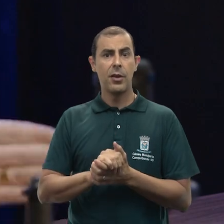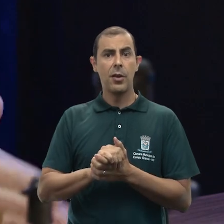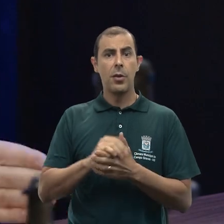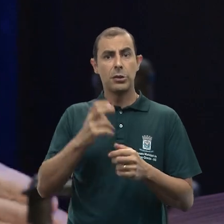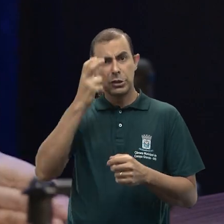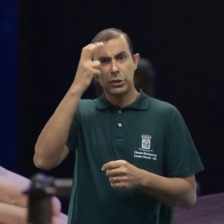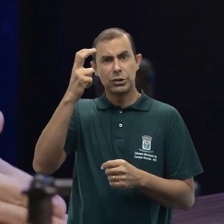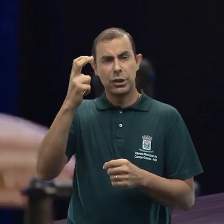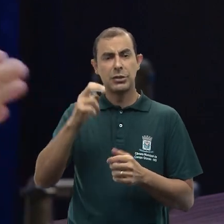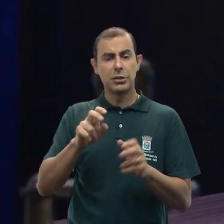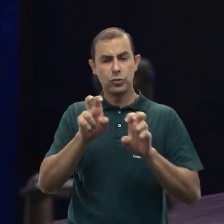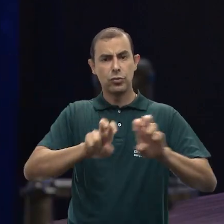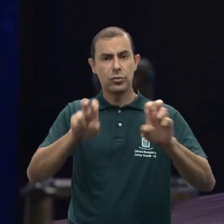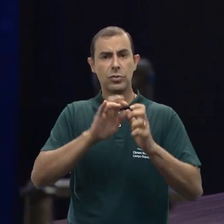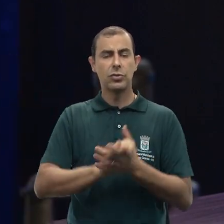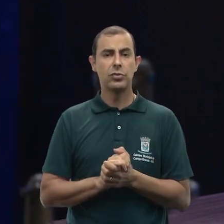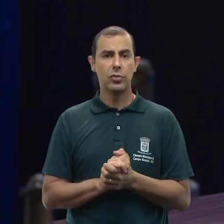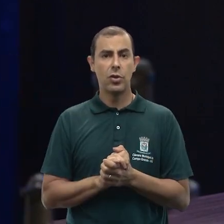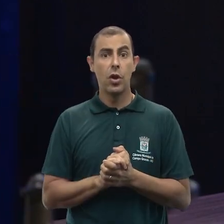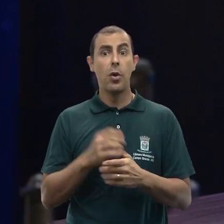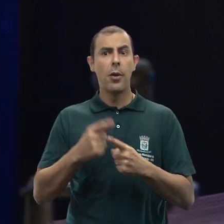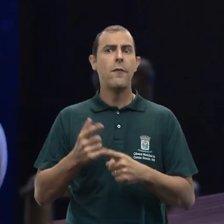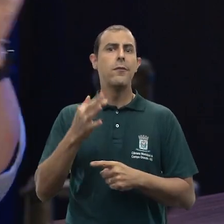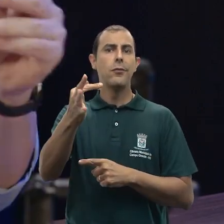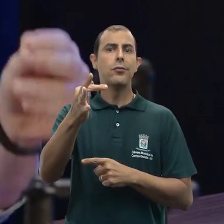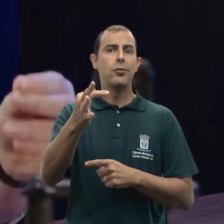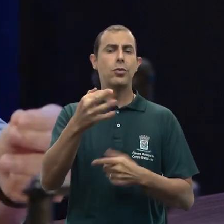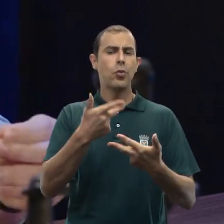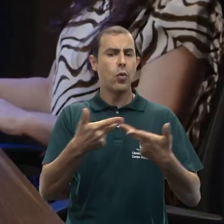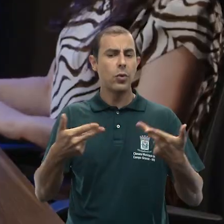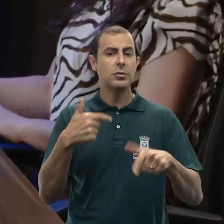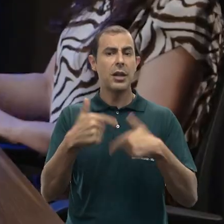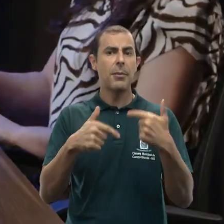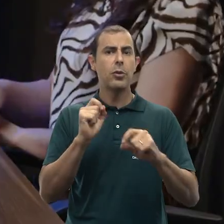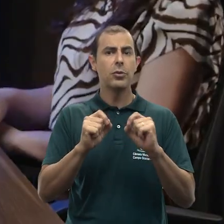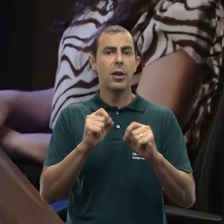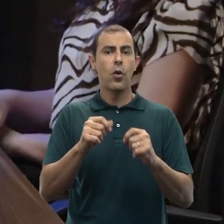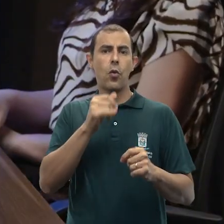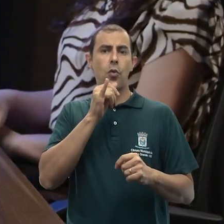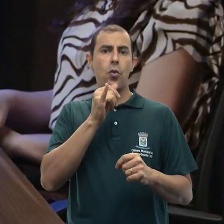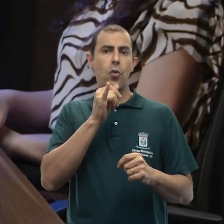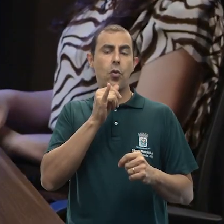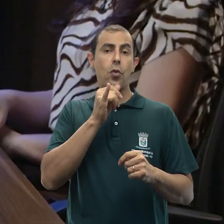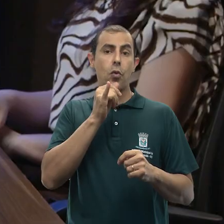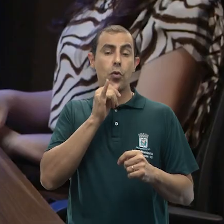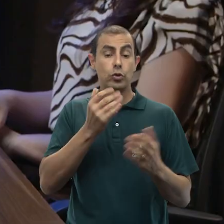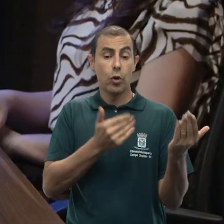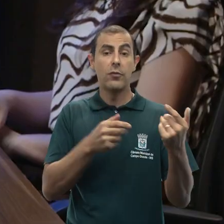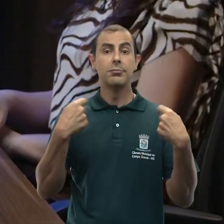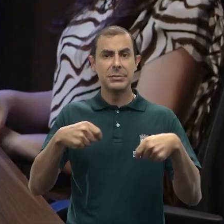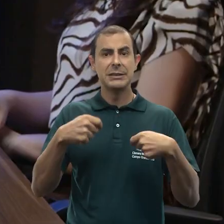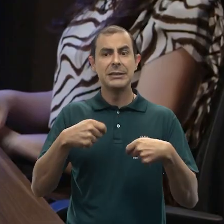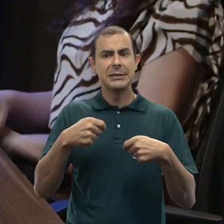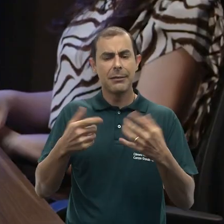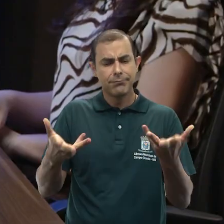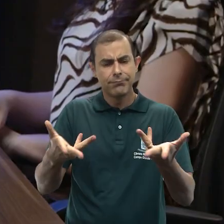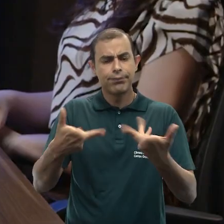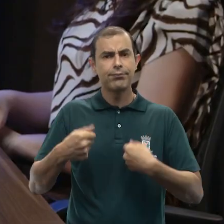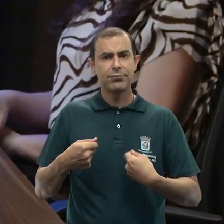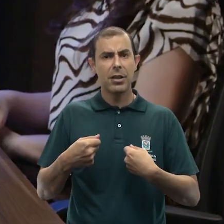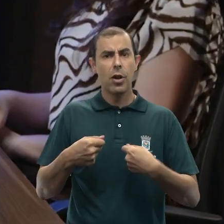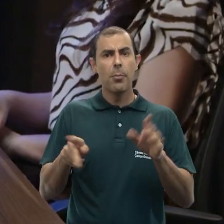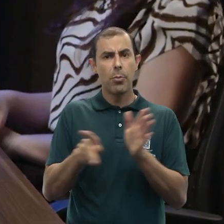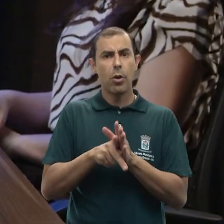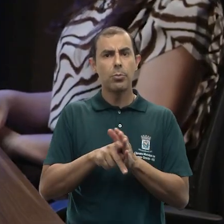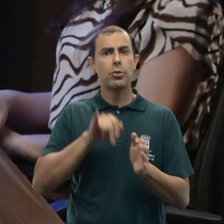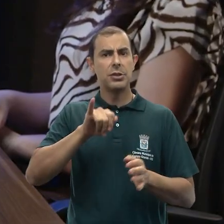serão ocupados por atividade que ainda não existe hoje. E, inevitavelmente, eles vão ter que dominar a inteligência artificial. E a gente não vê nenhuma política